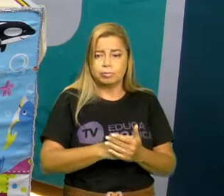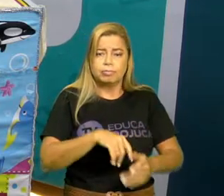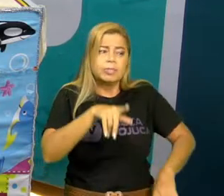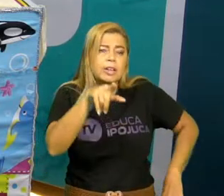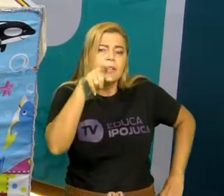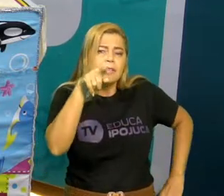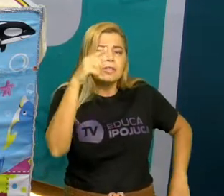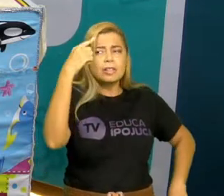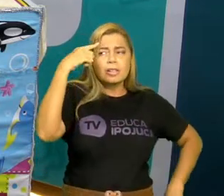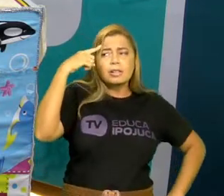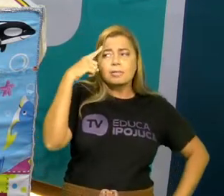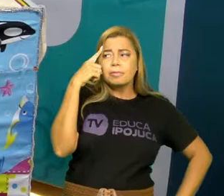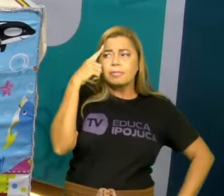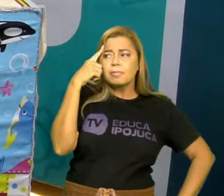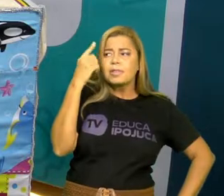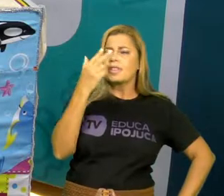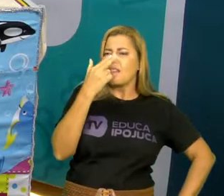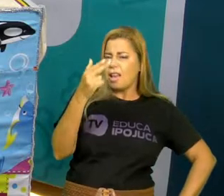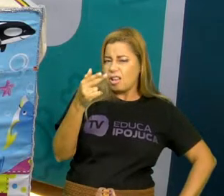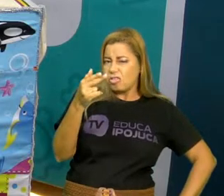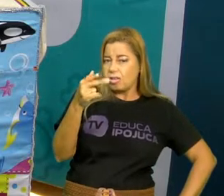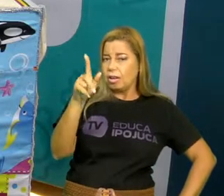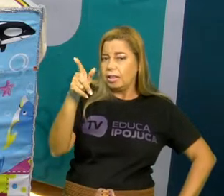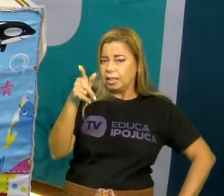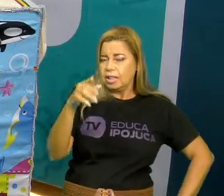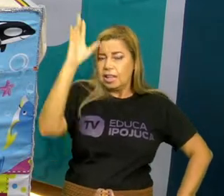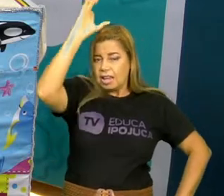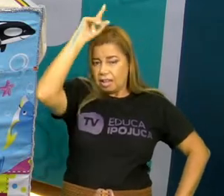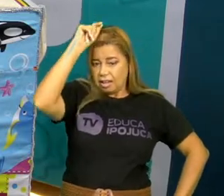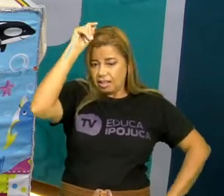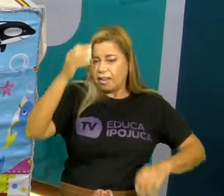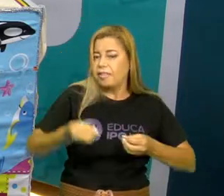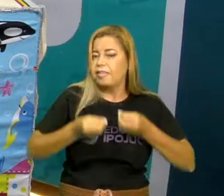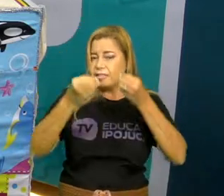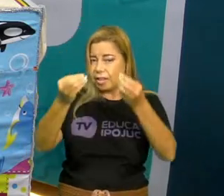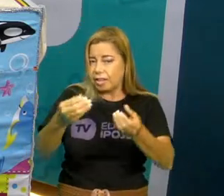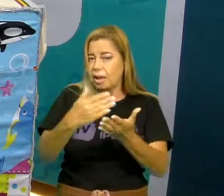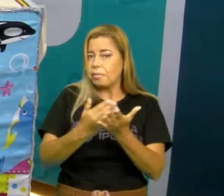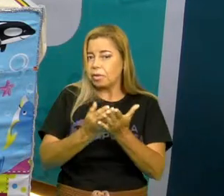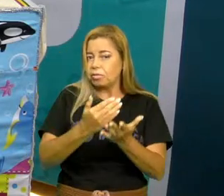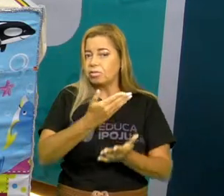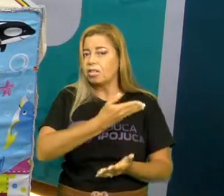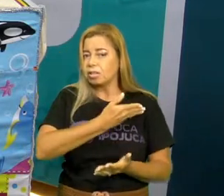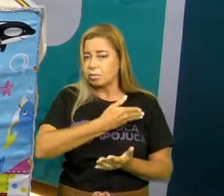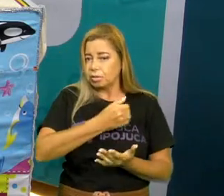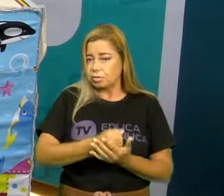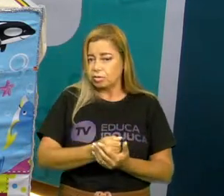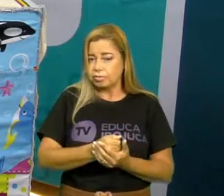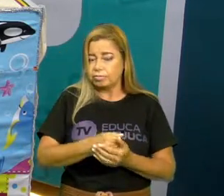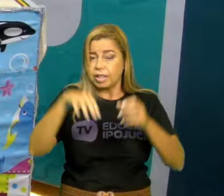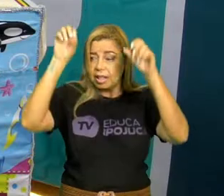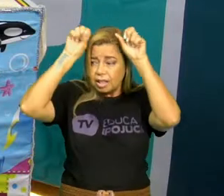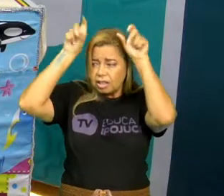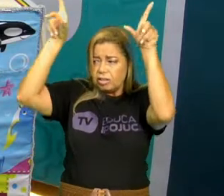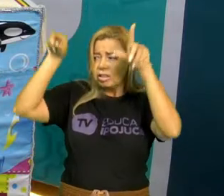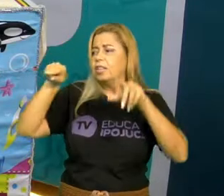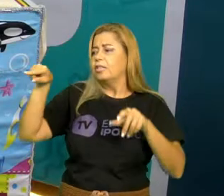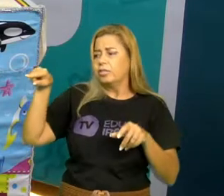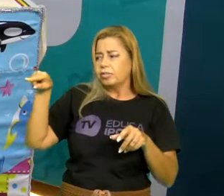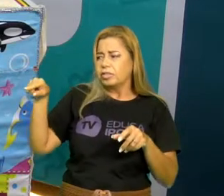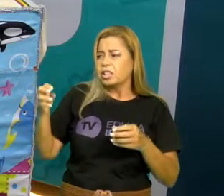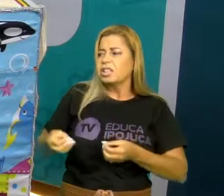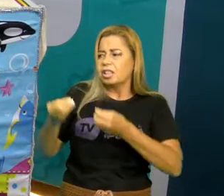bolo? É bom que não. Será? Eu não dava, não. Tu dava, leiturinha? Eu não. Mas aí, quando